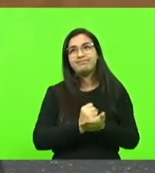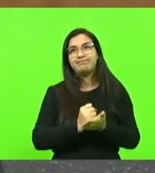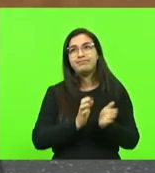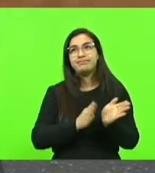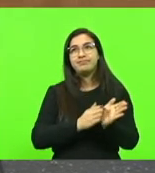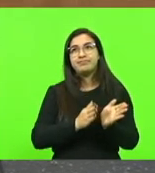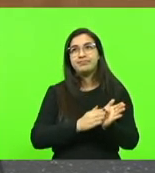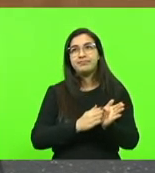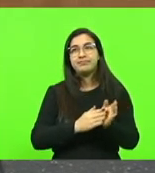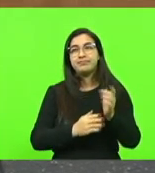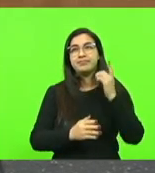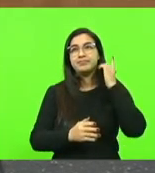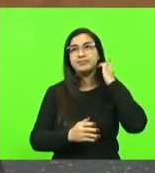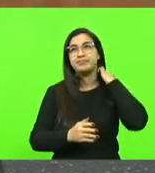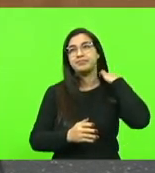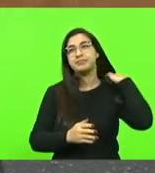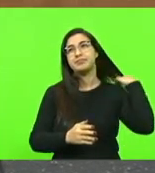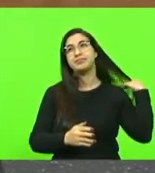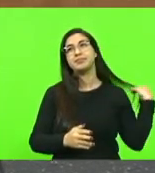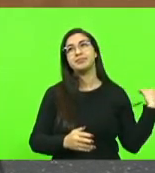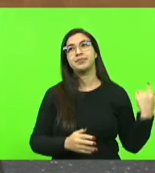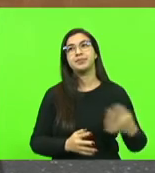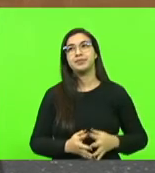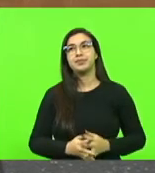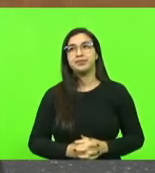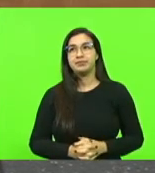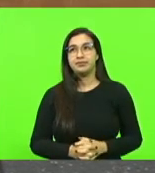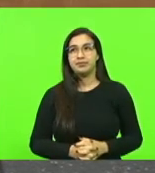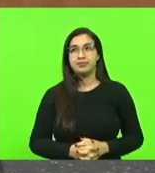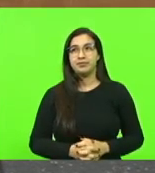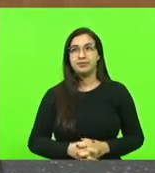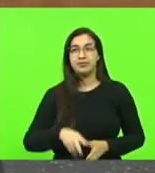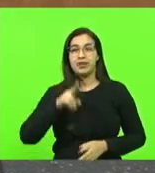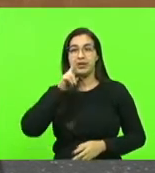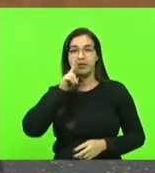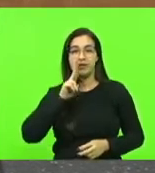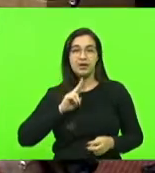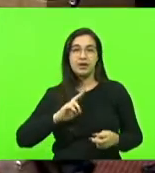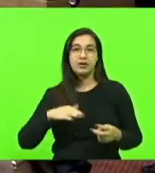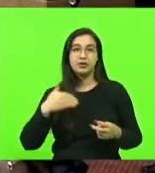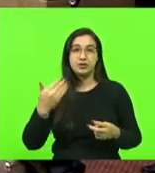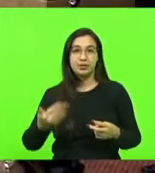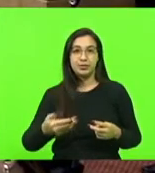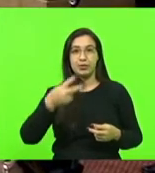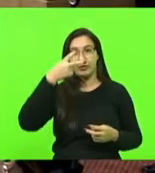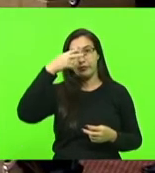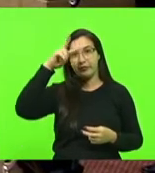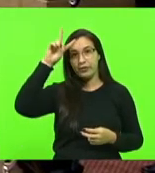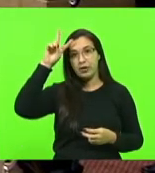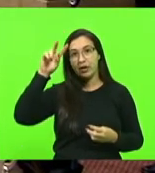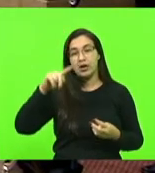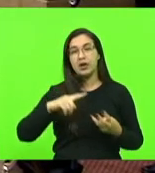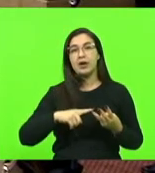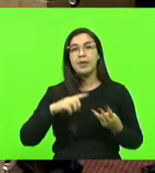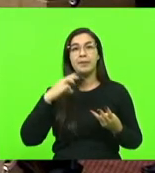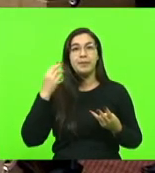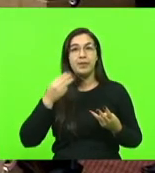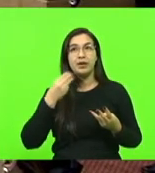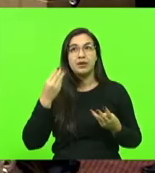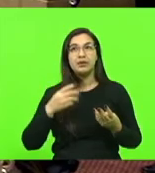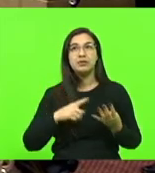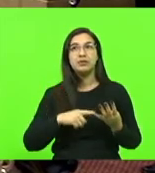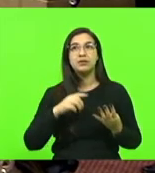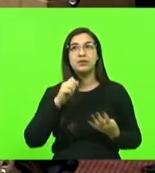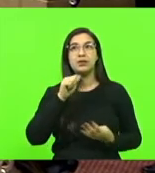senhor presidente. Obrigado, deputado. Com a palavra, deputado Ivan Nats. Na sequência, deputado doutor Vicente Caro Preso, deputado Márcio Machado e deputada Ada de